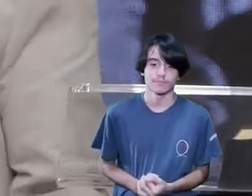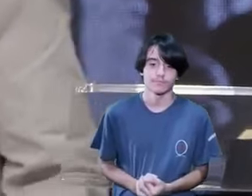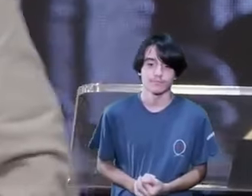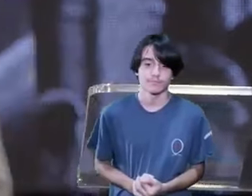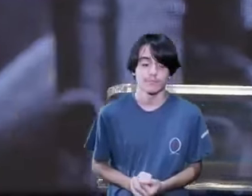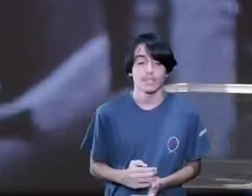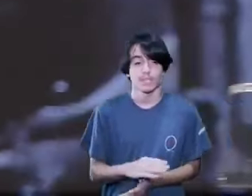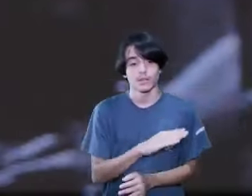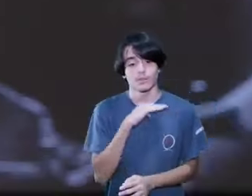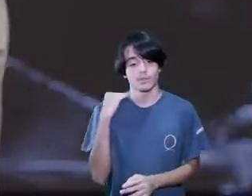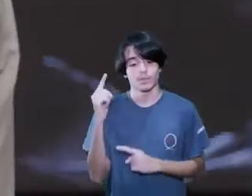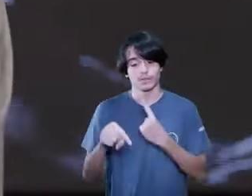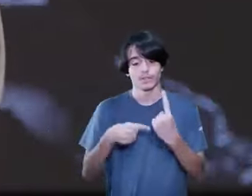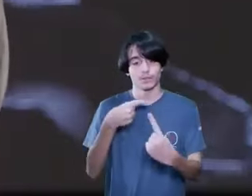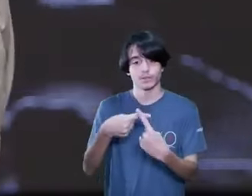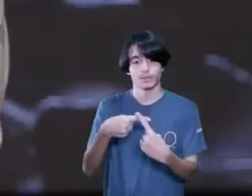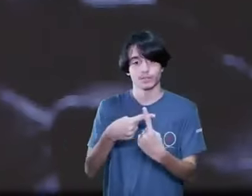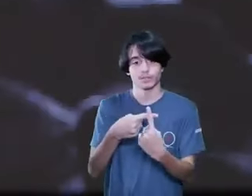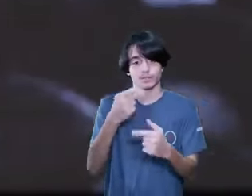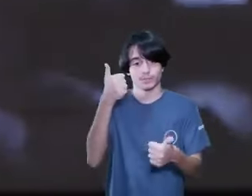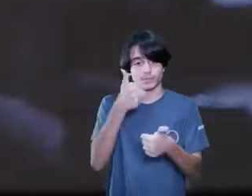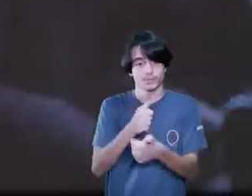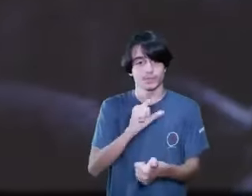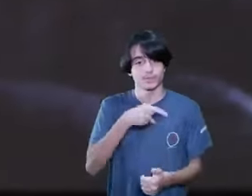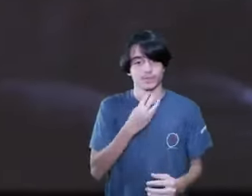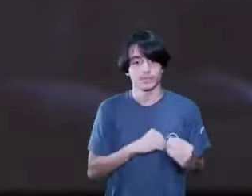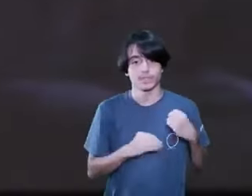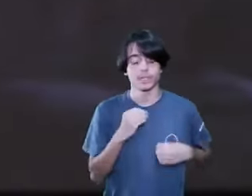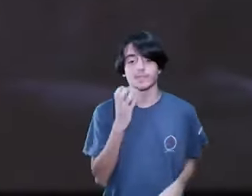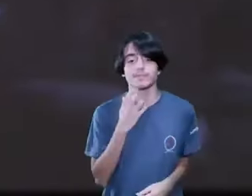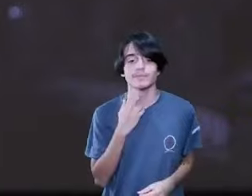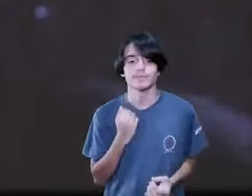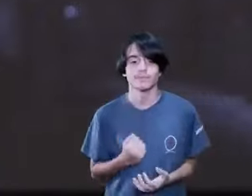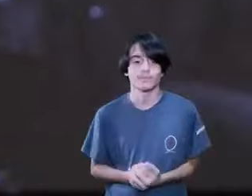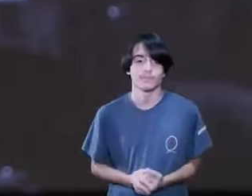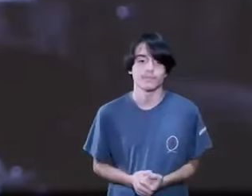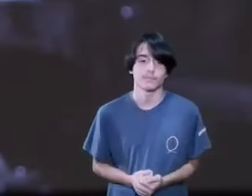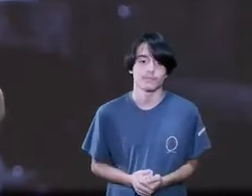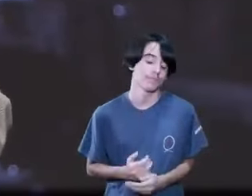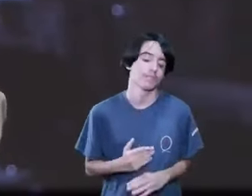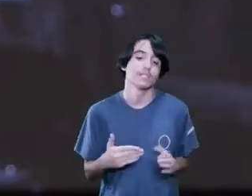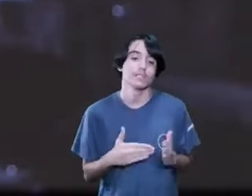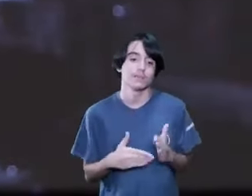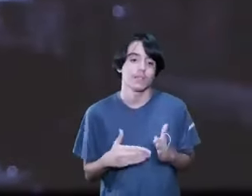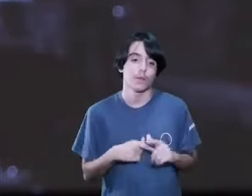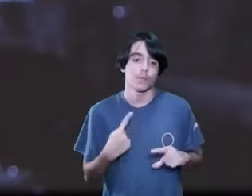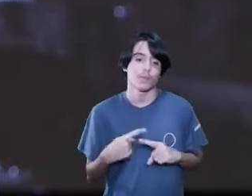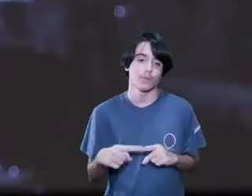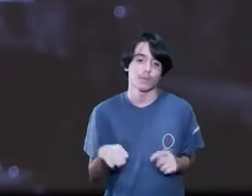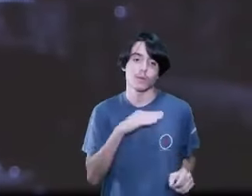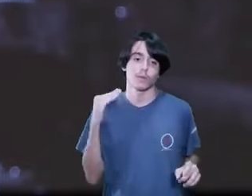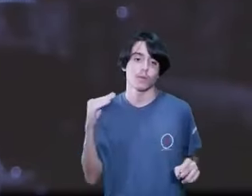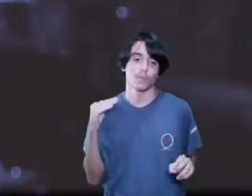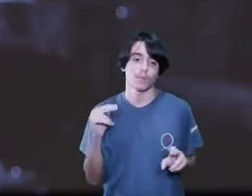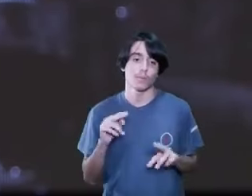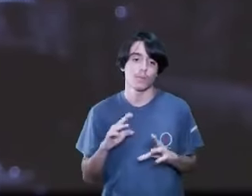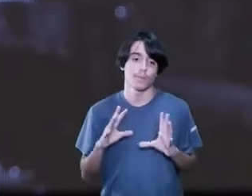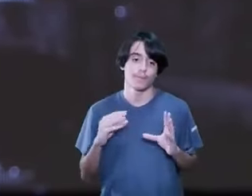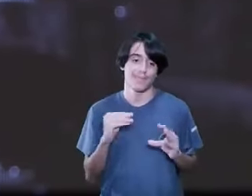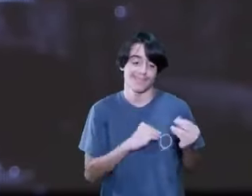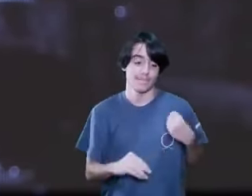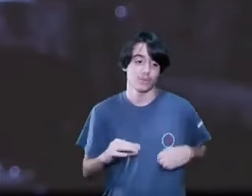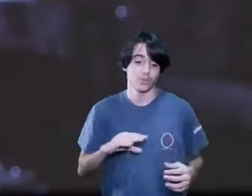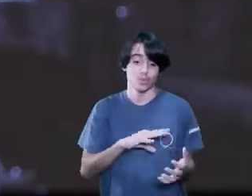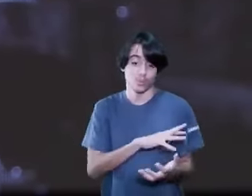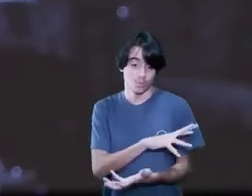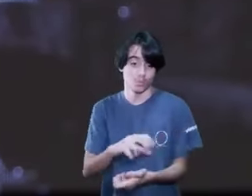Morreu na cruz pelos nossos pecados, mas isso ainda é limitar, porque na verdade ele morreu pelo pecado de